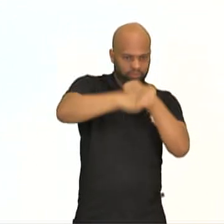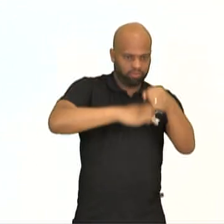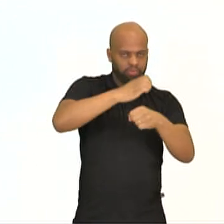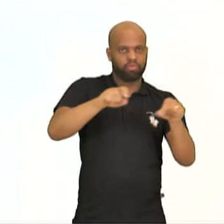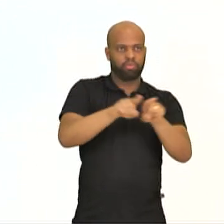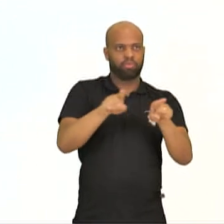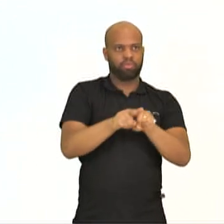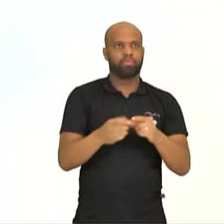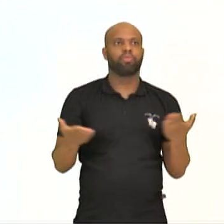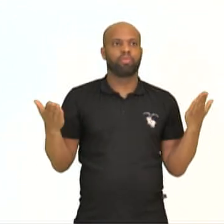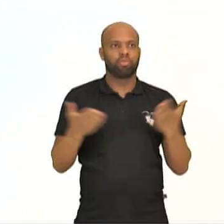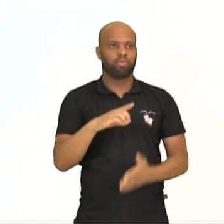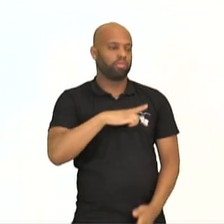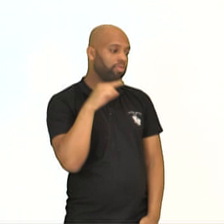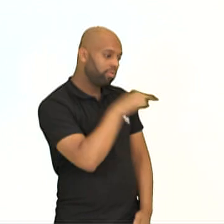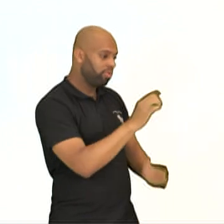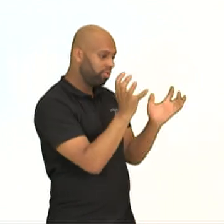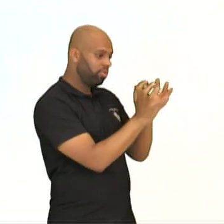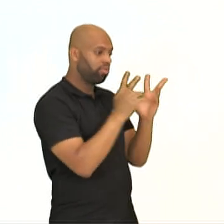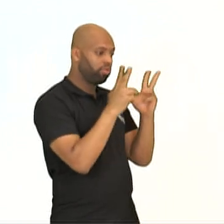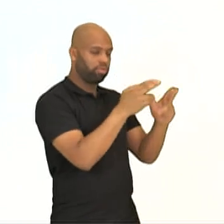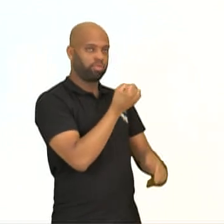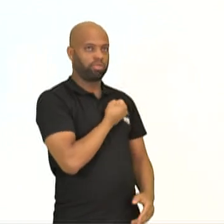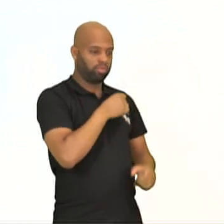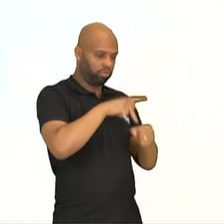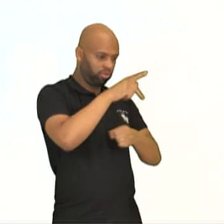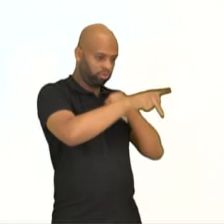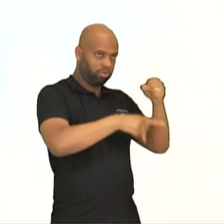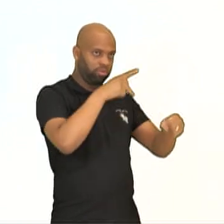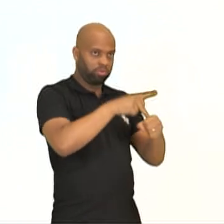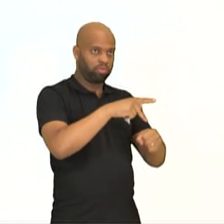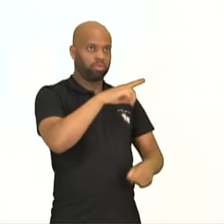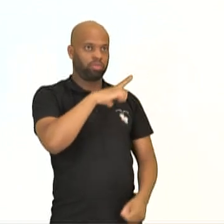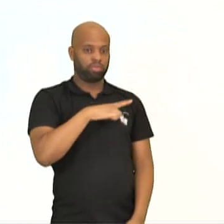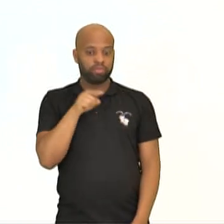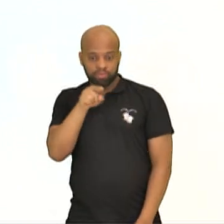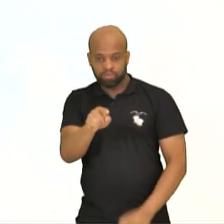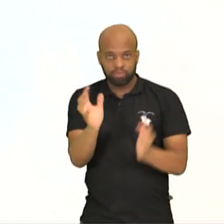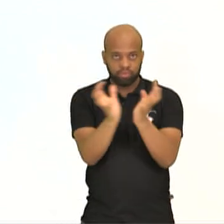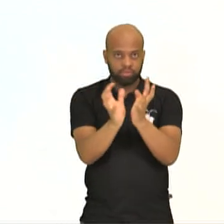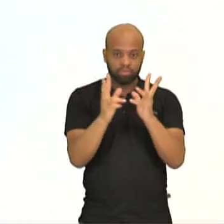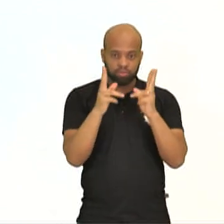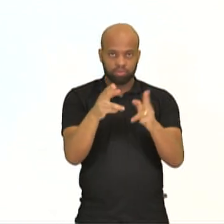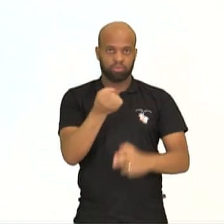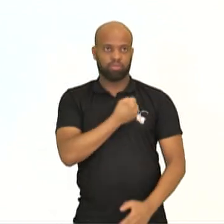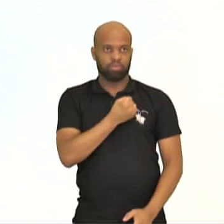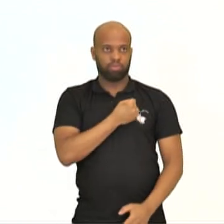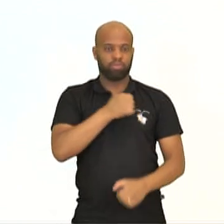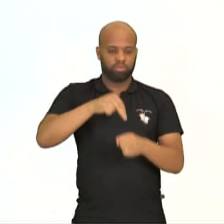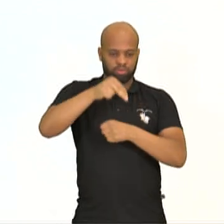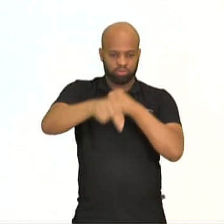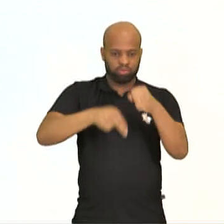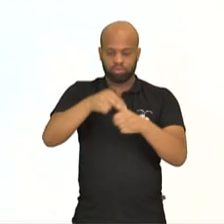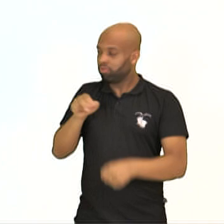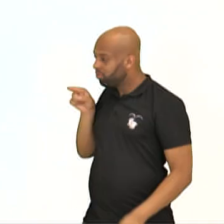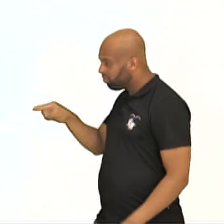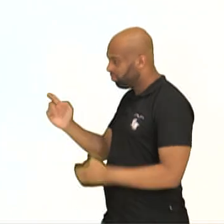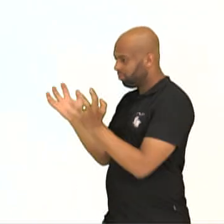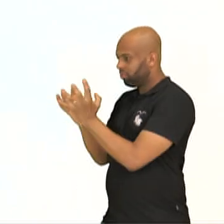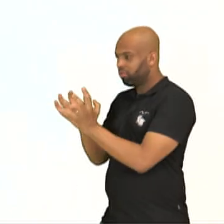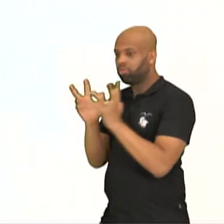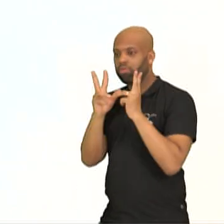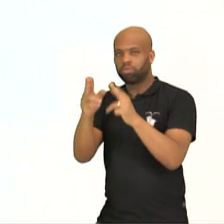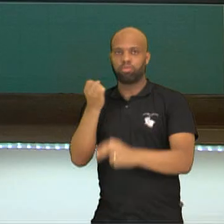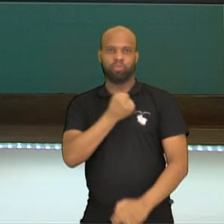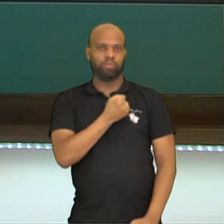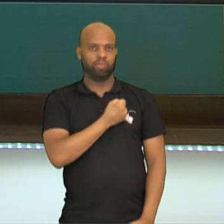os isótopos são iguais no número de prótons, os isótonos iguais no número de nêutron, e os isoeletrônicos são iguais